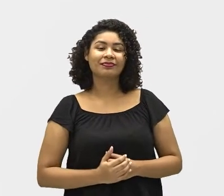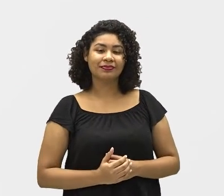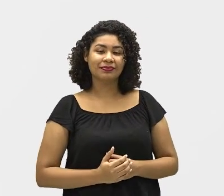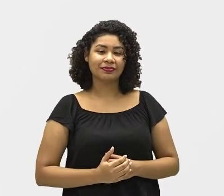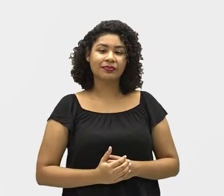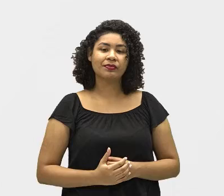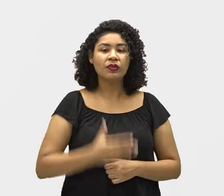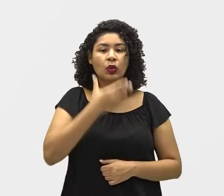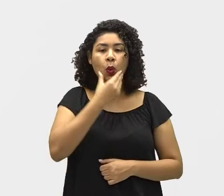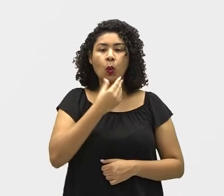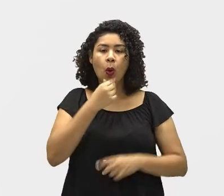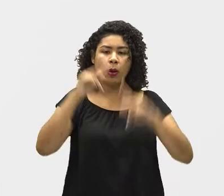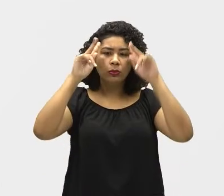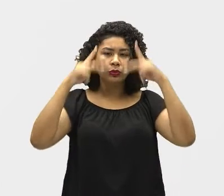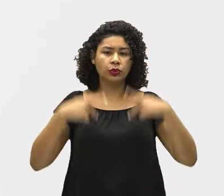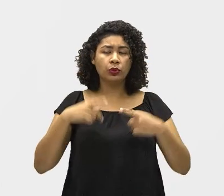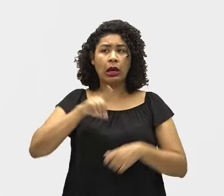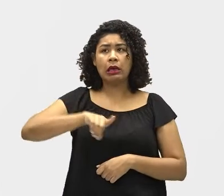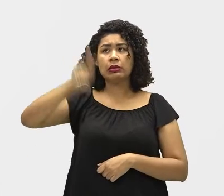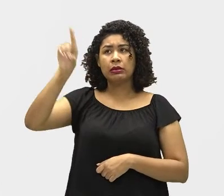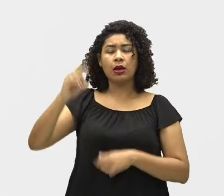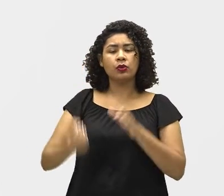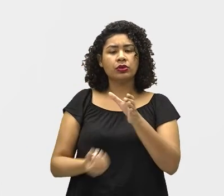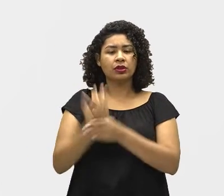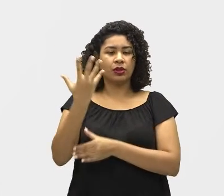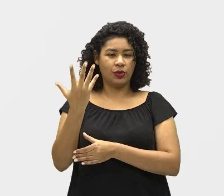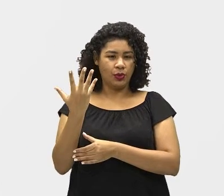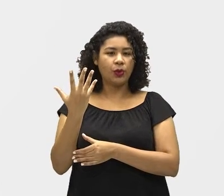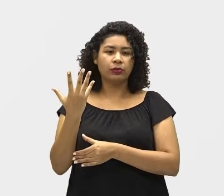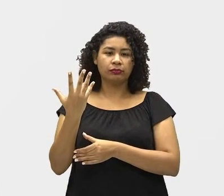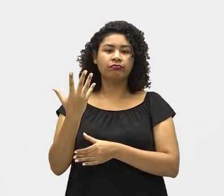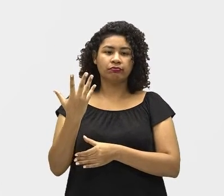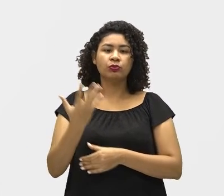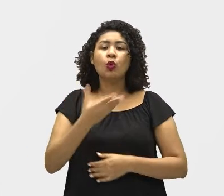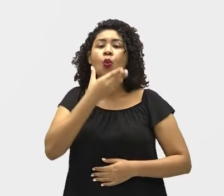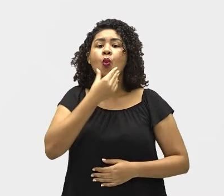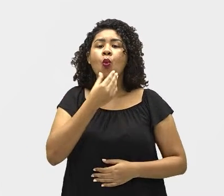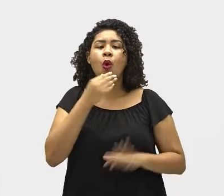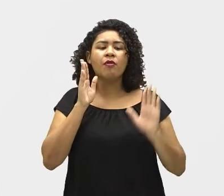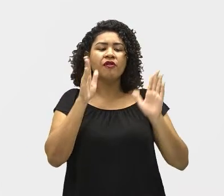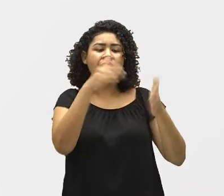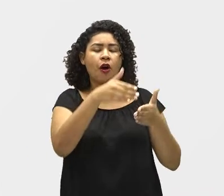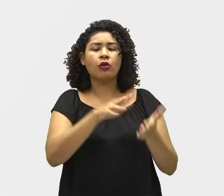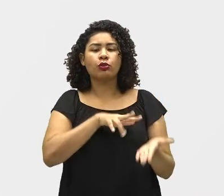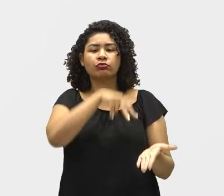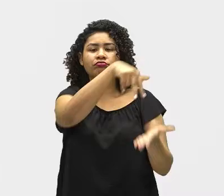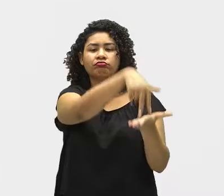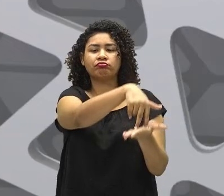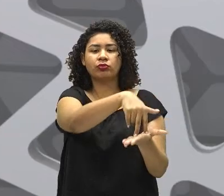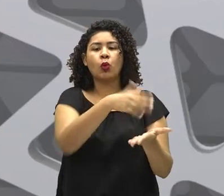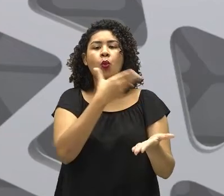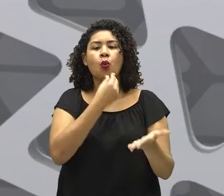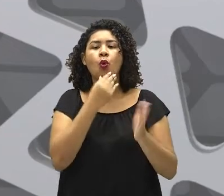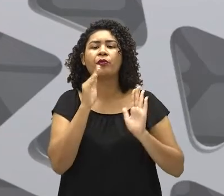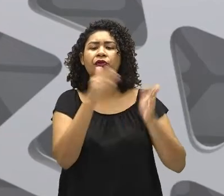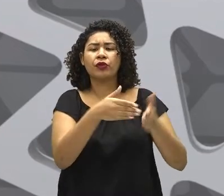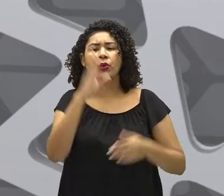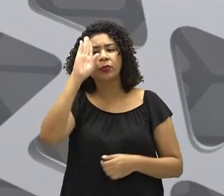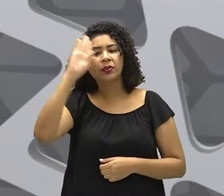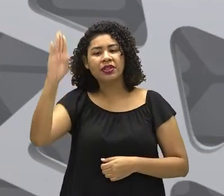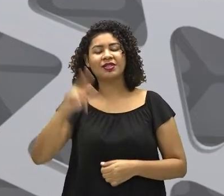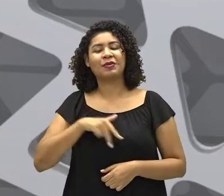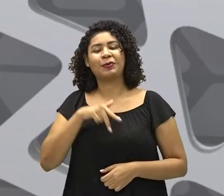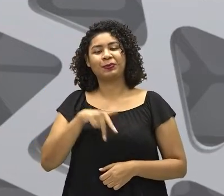como a suprema criação de Deus e como o centro do universo. Gente, observa uma questão.